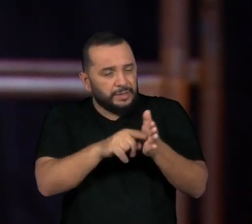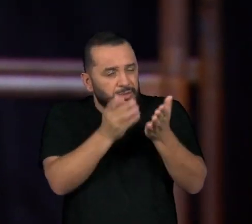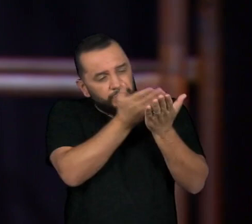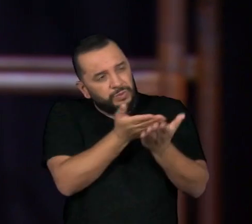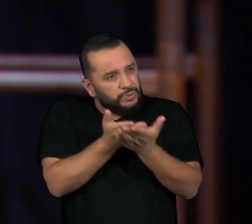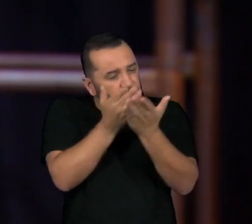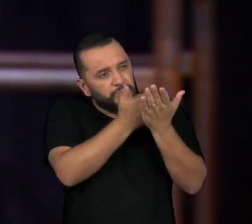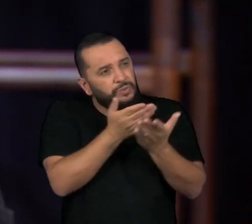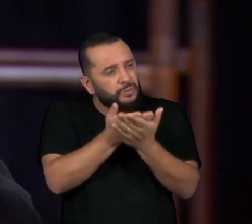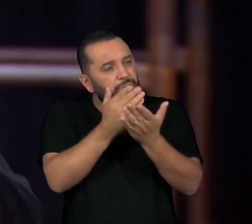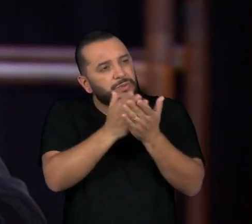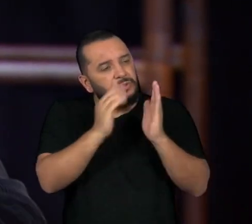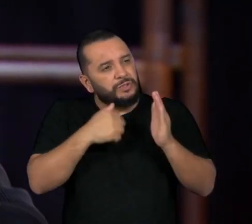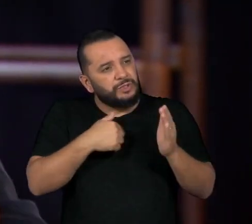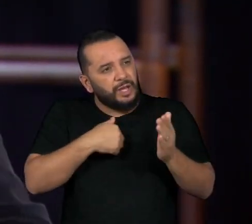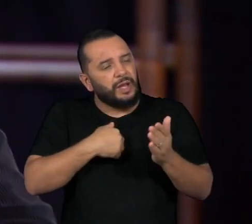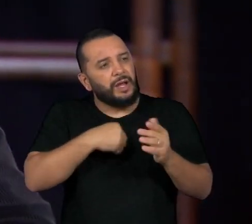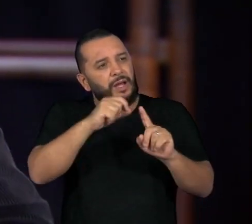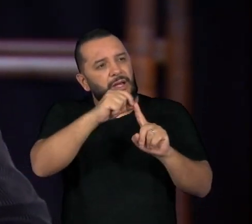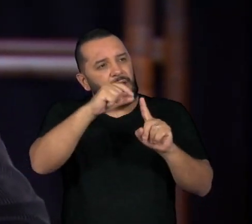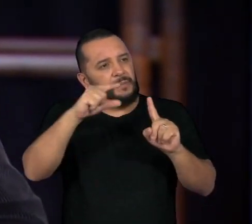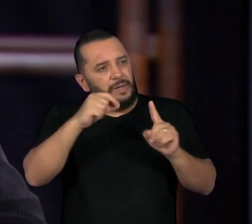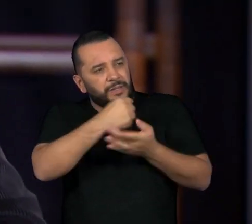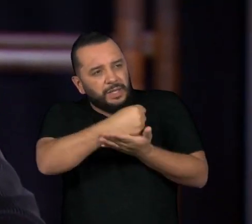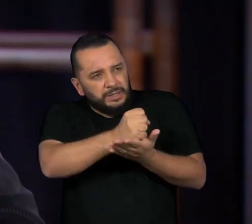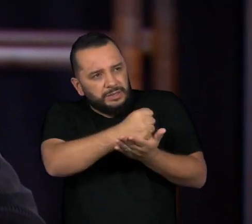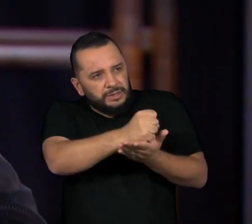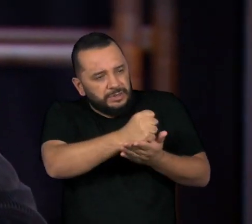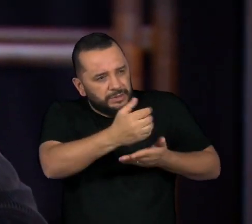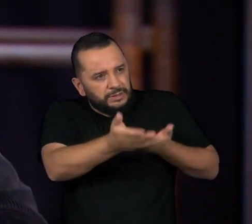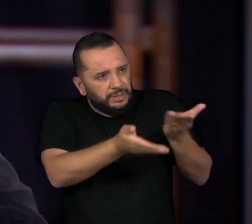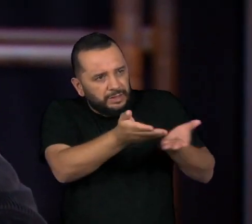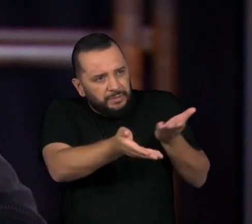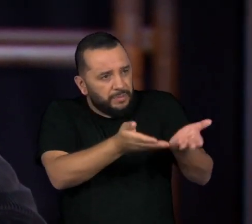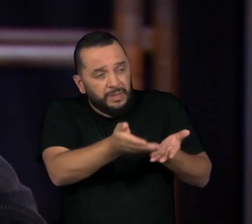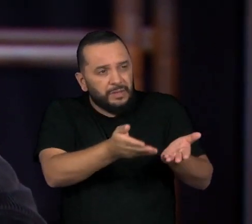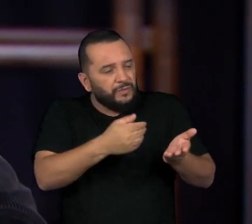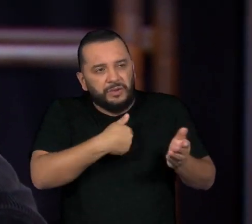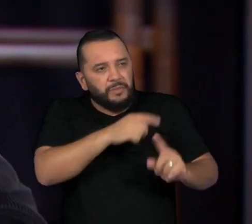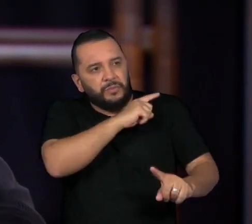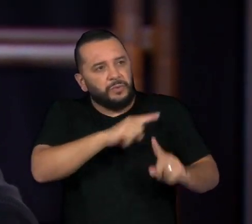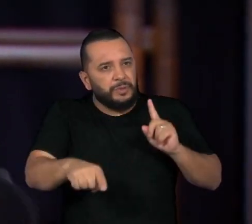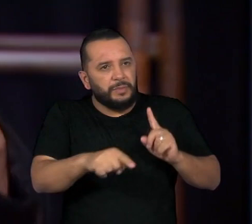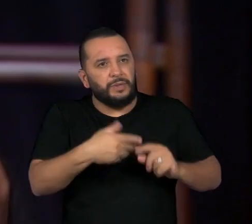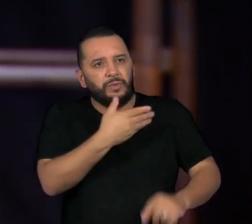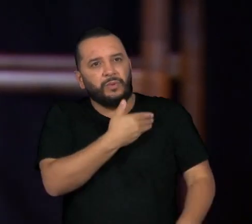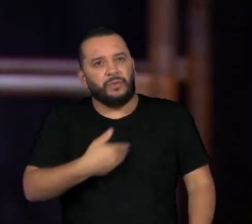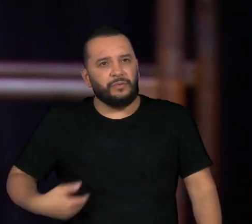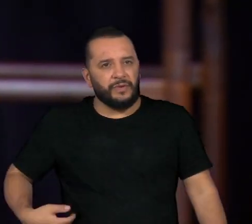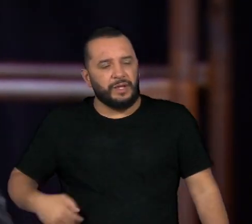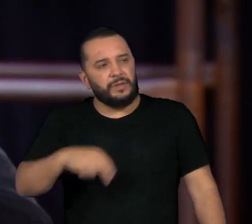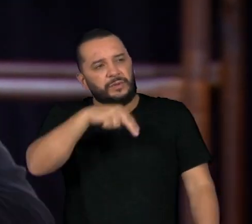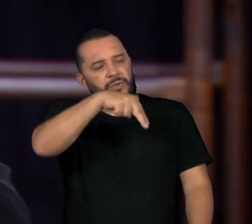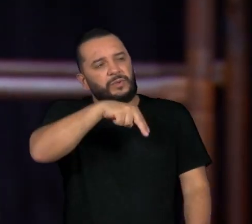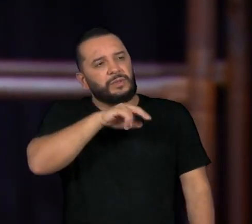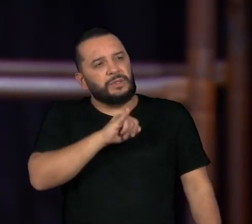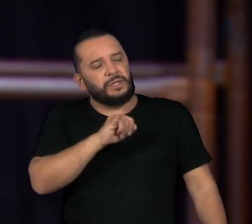por preconceito, por ataque mesmo do governo Nixon, não é isso? Sim. O quanto que foi